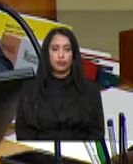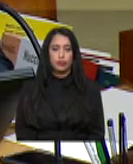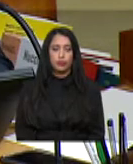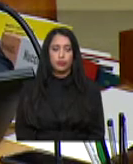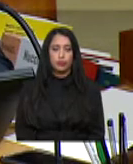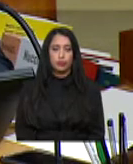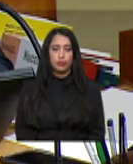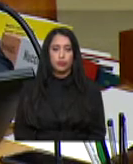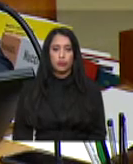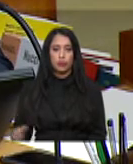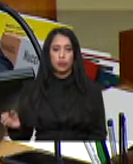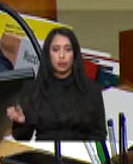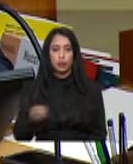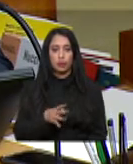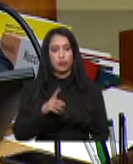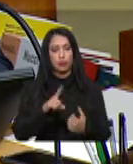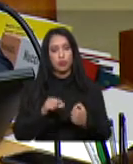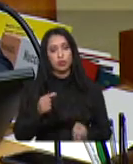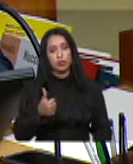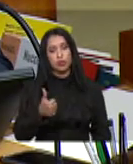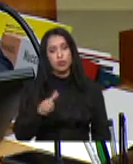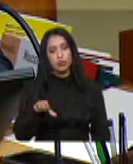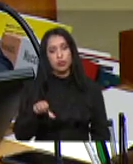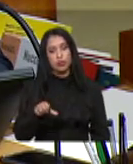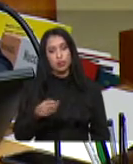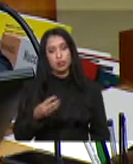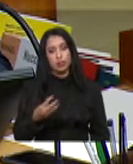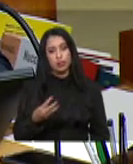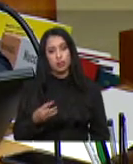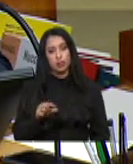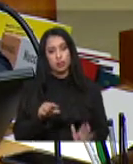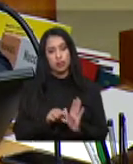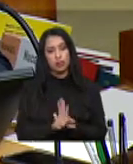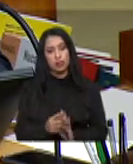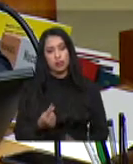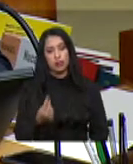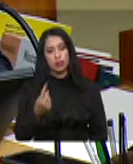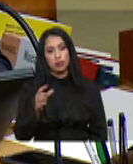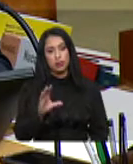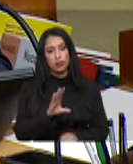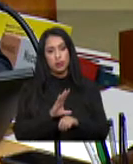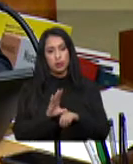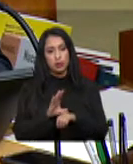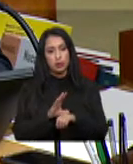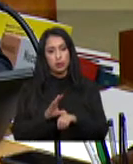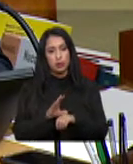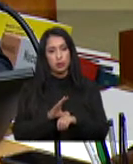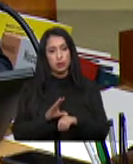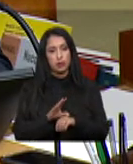nova no artigo 193, parágrafo único da Constituição.